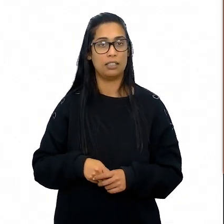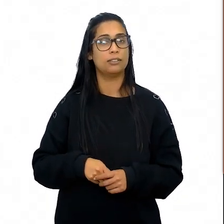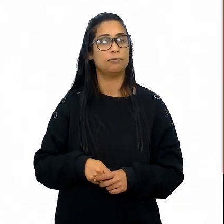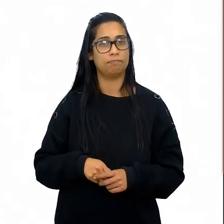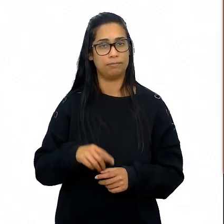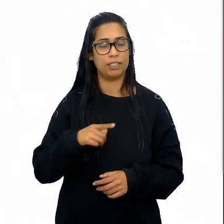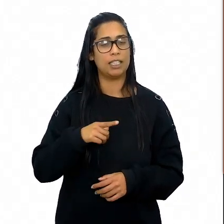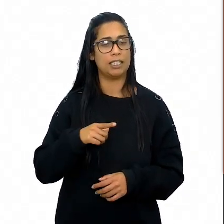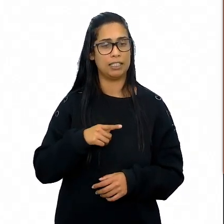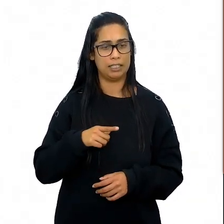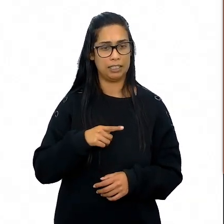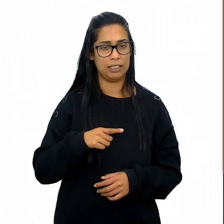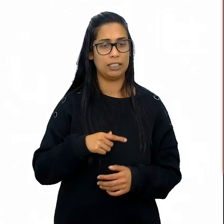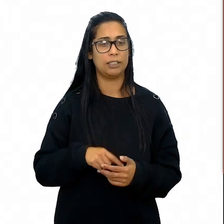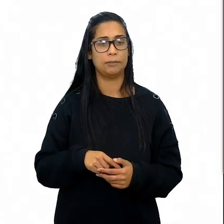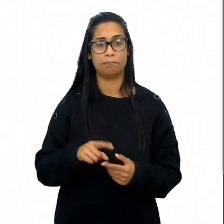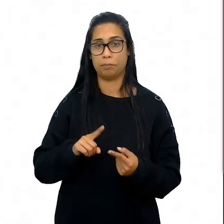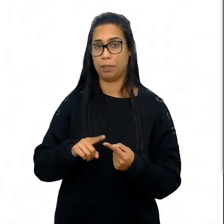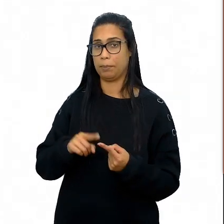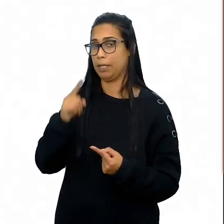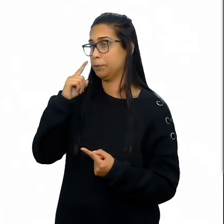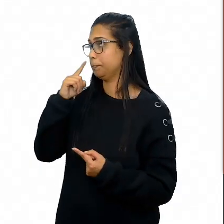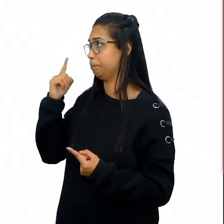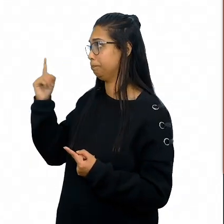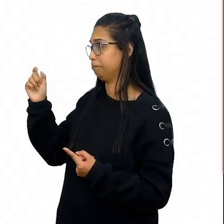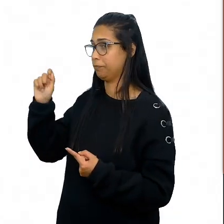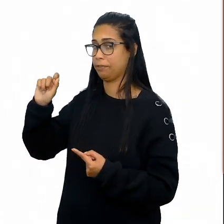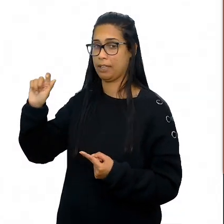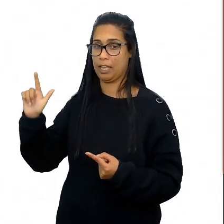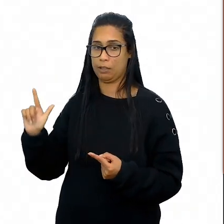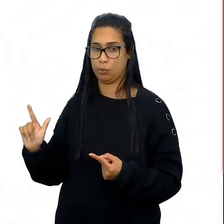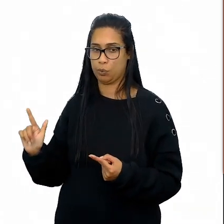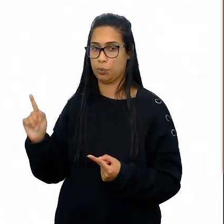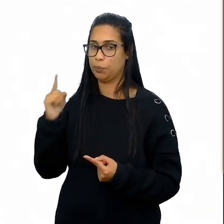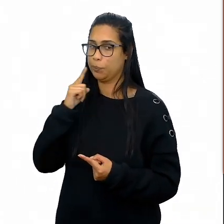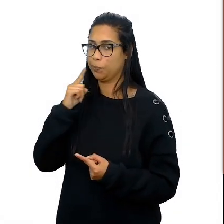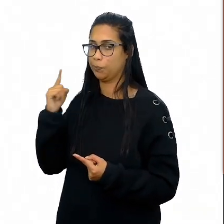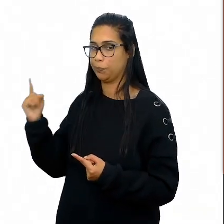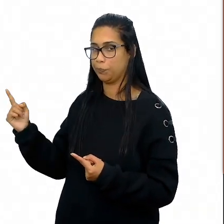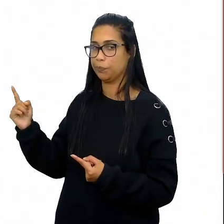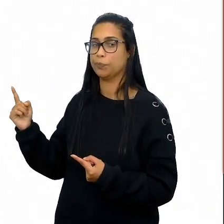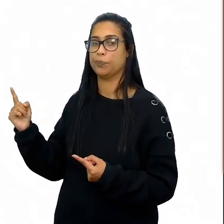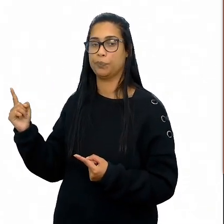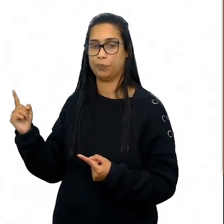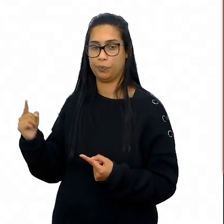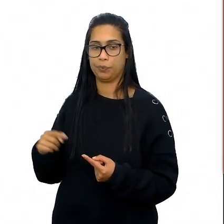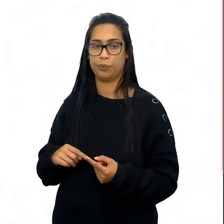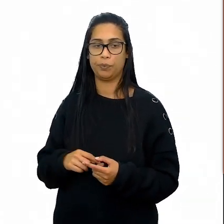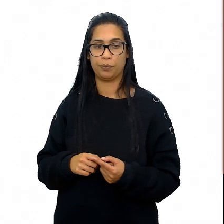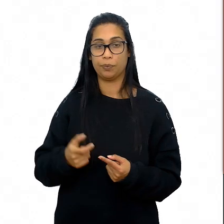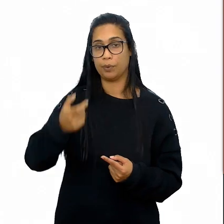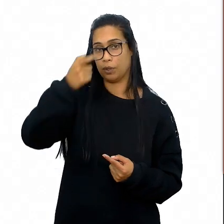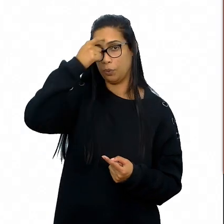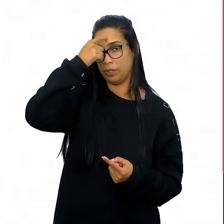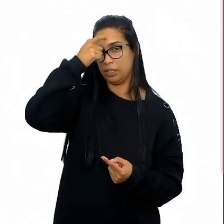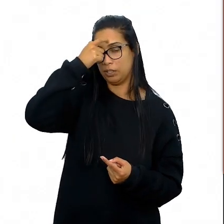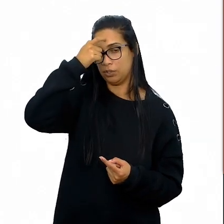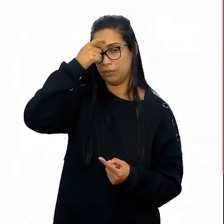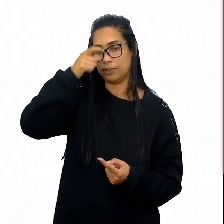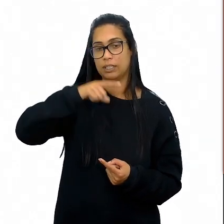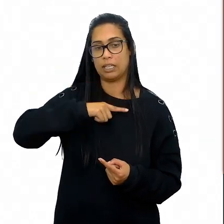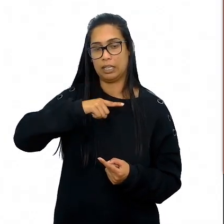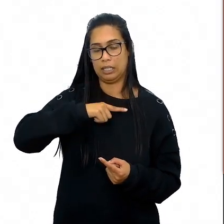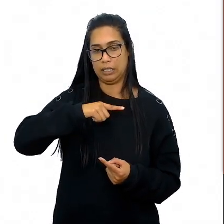delineadas que é o processo cognitivo e são os elementos voltados para a área da matemática